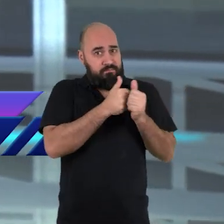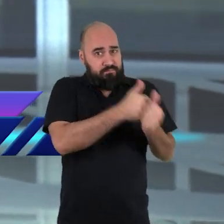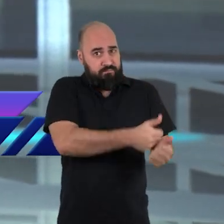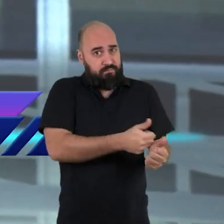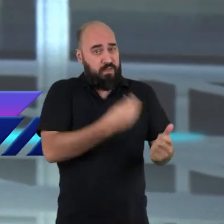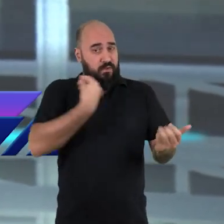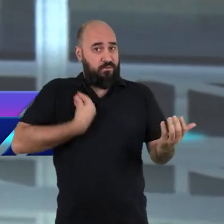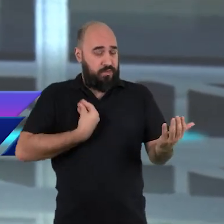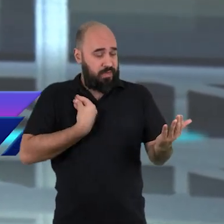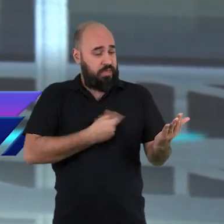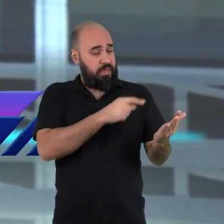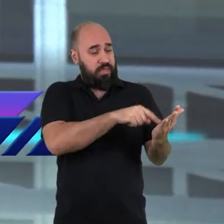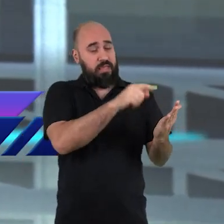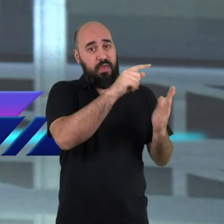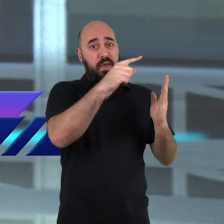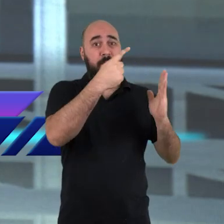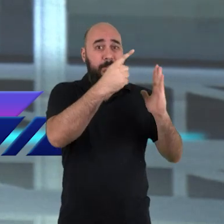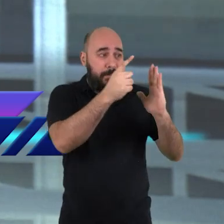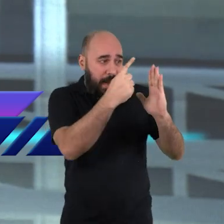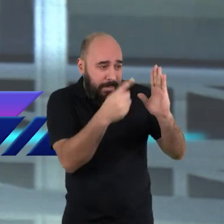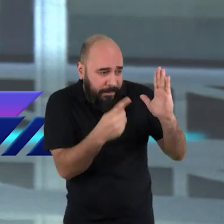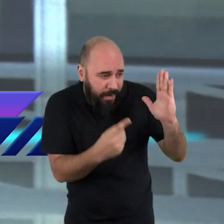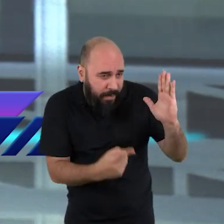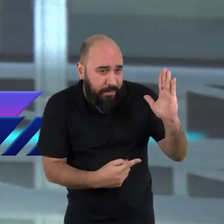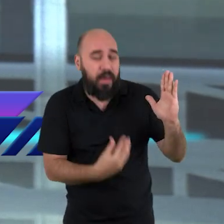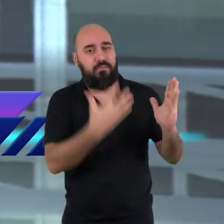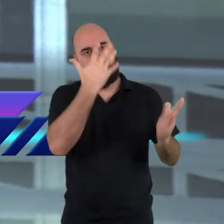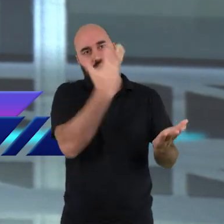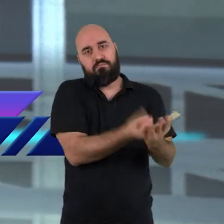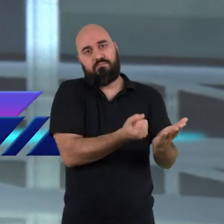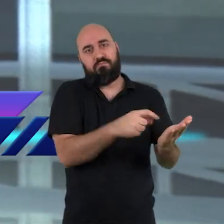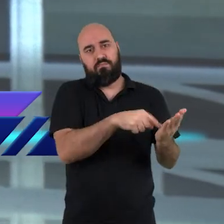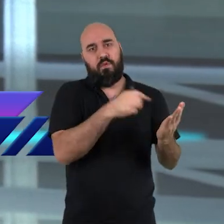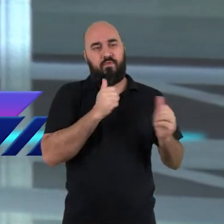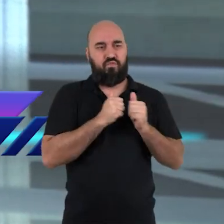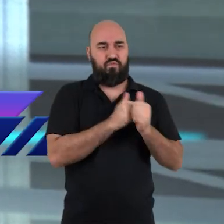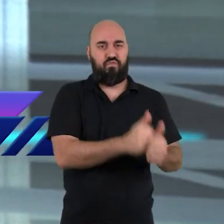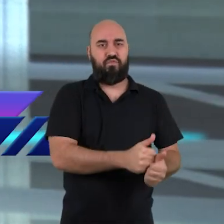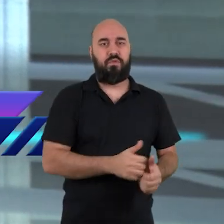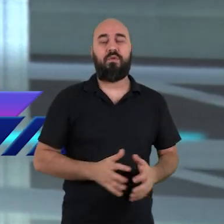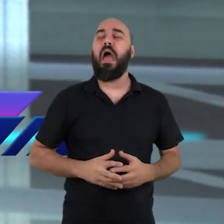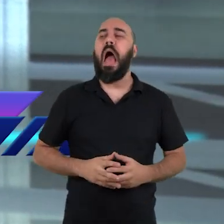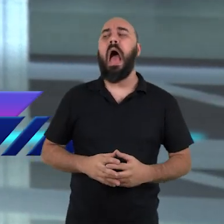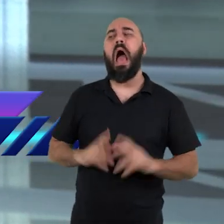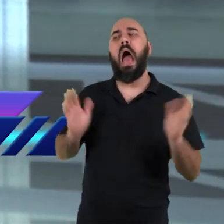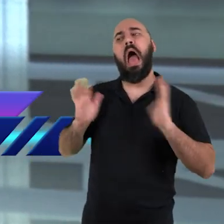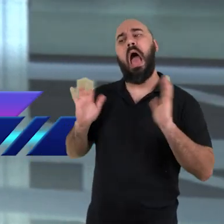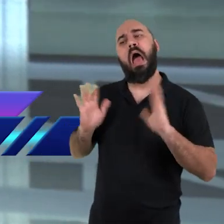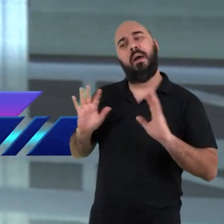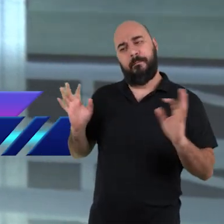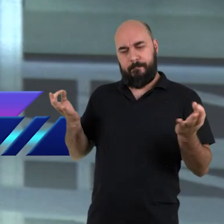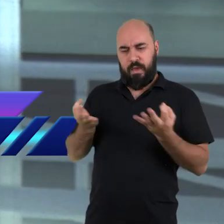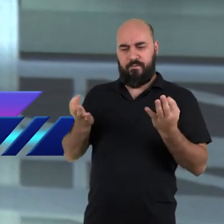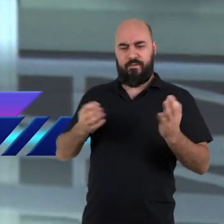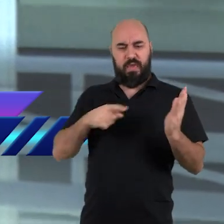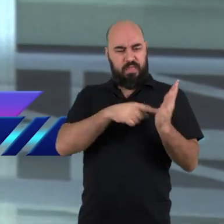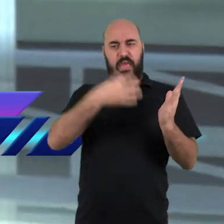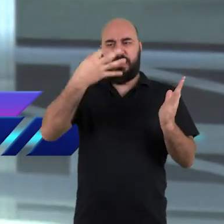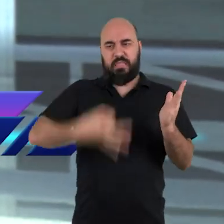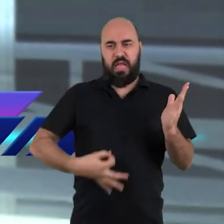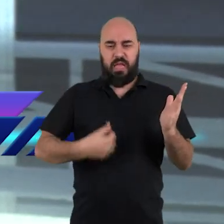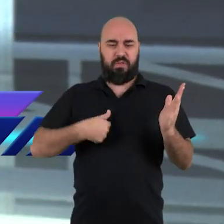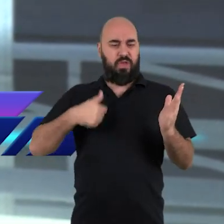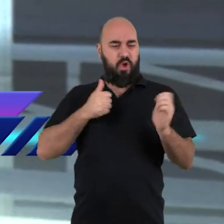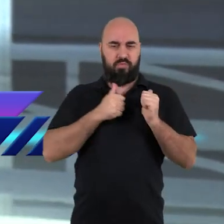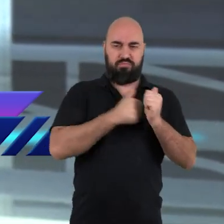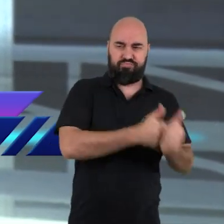vive como Deus pede para você viver, você não crê. Você, pastor, mas ninguém é perfeito. Eu não vou conseguir viver exatamente